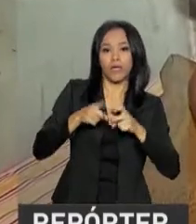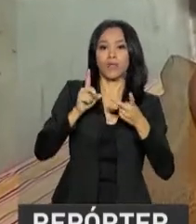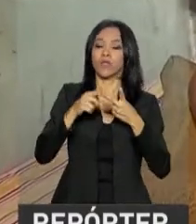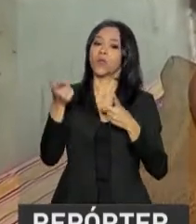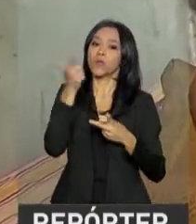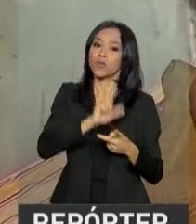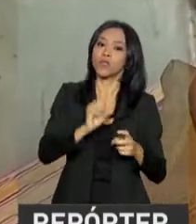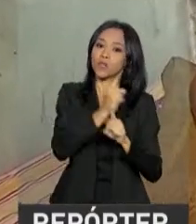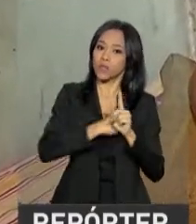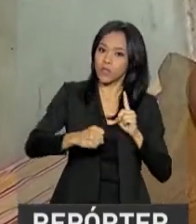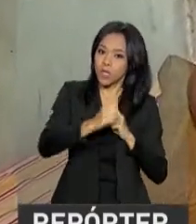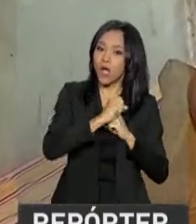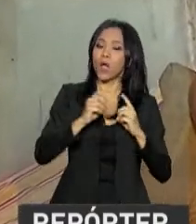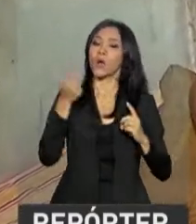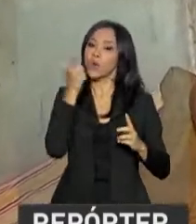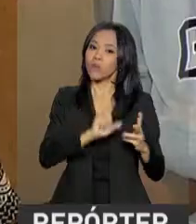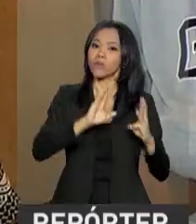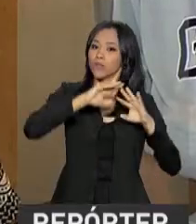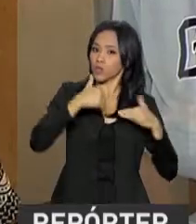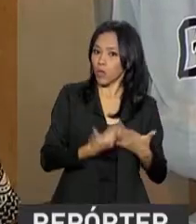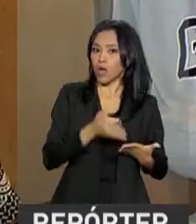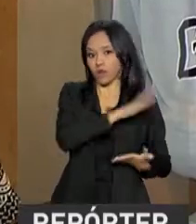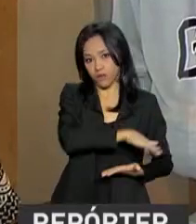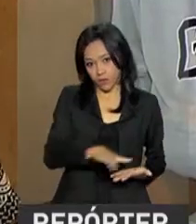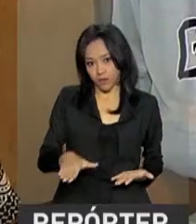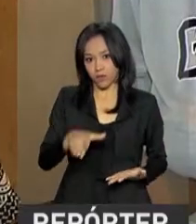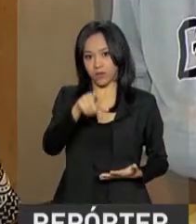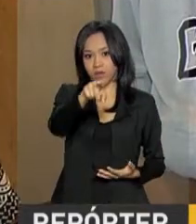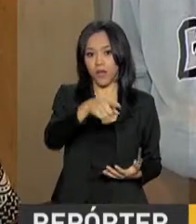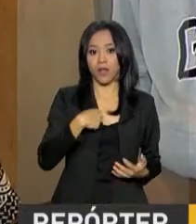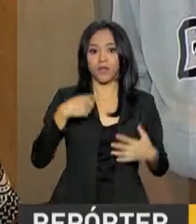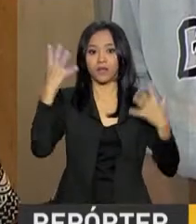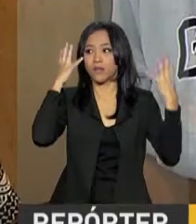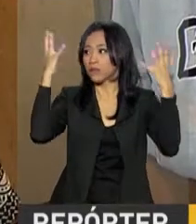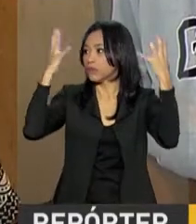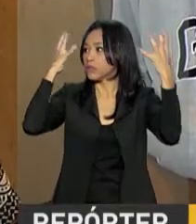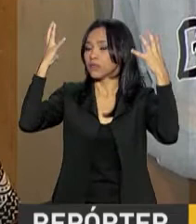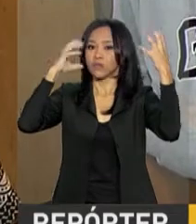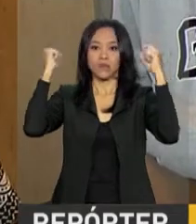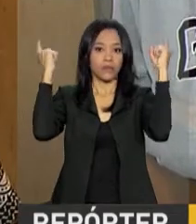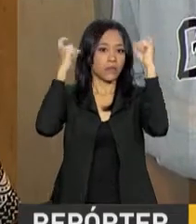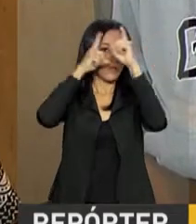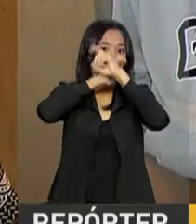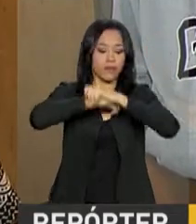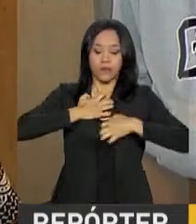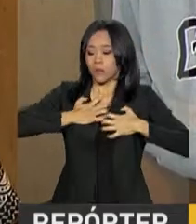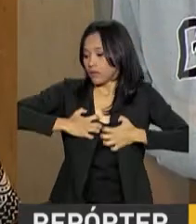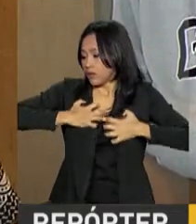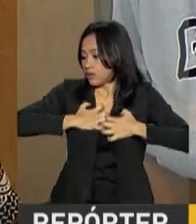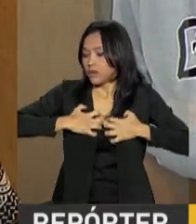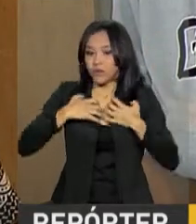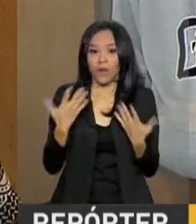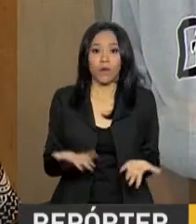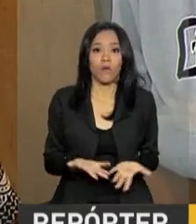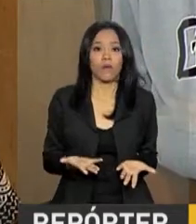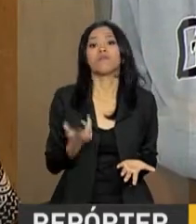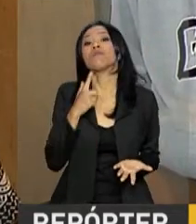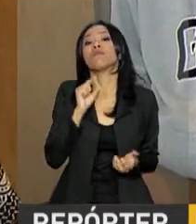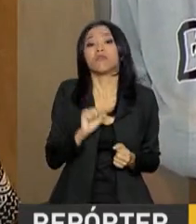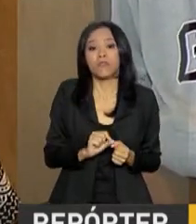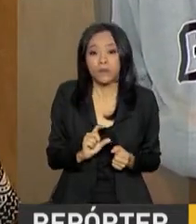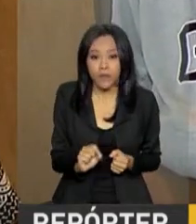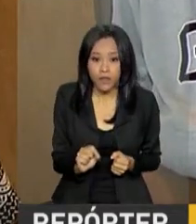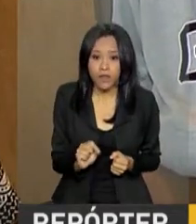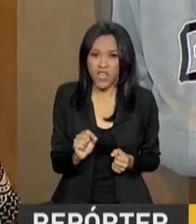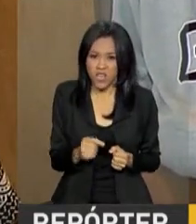social, além de escola para as crianças. No momento que eu mais estava desesperada, no momento que eu cheguei a falar que eu ia me matar, eu desenvolvi